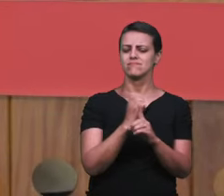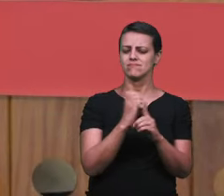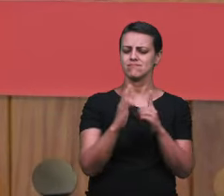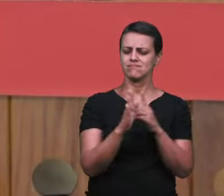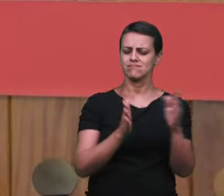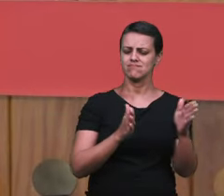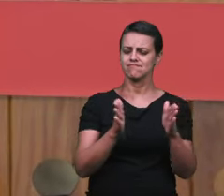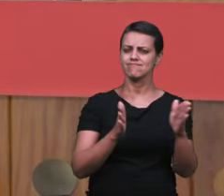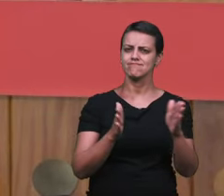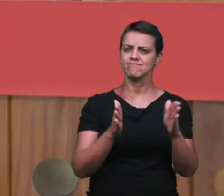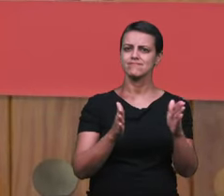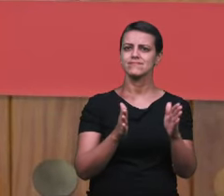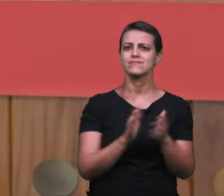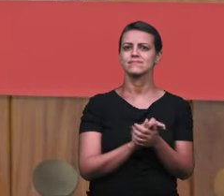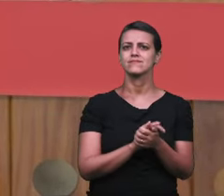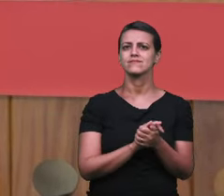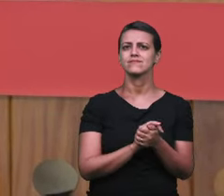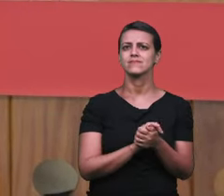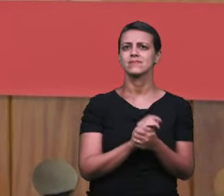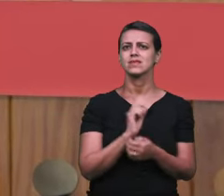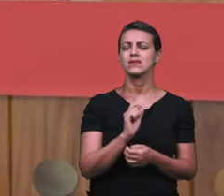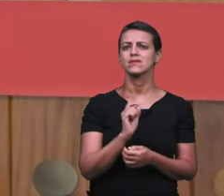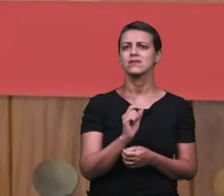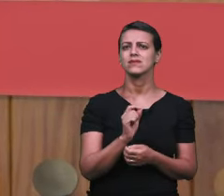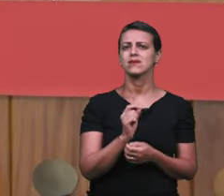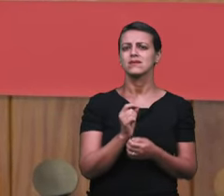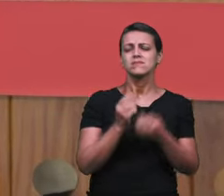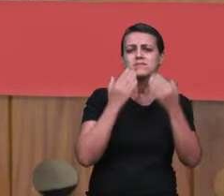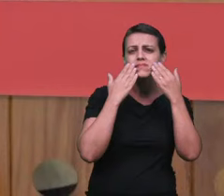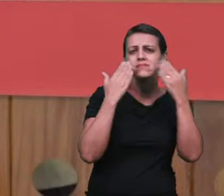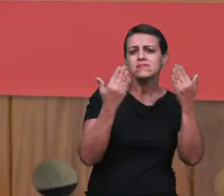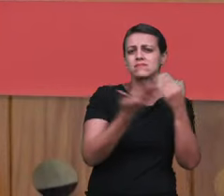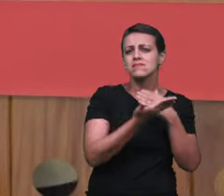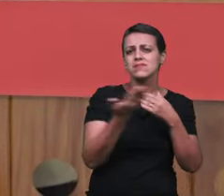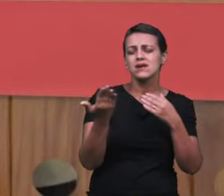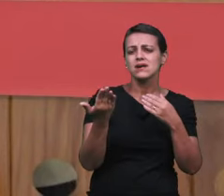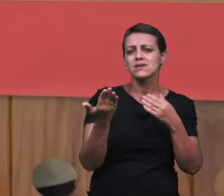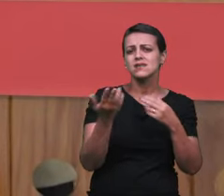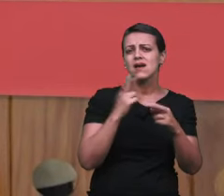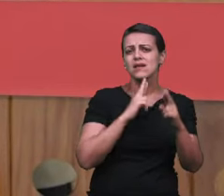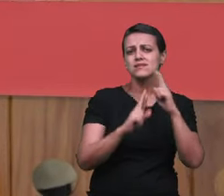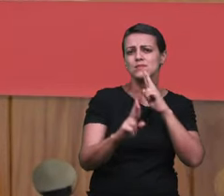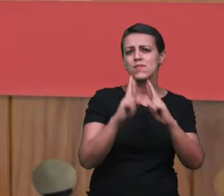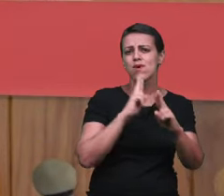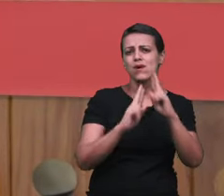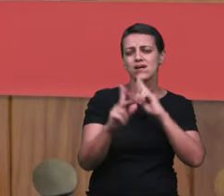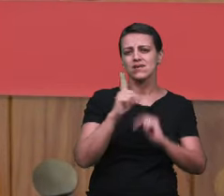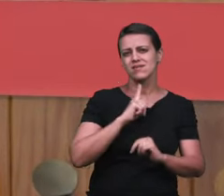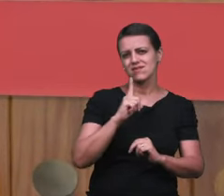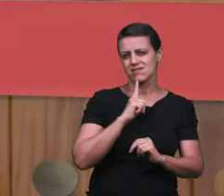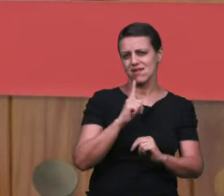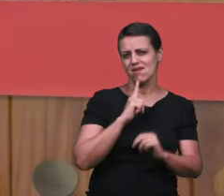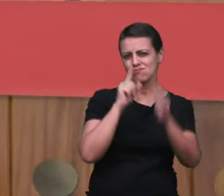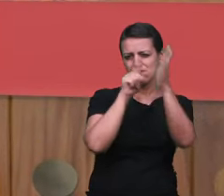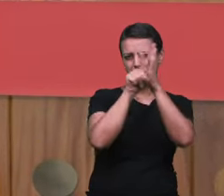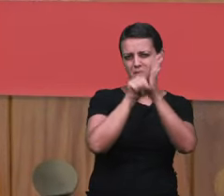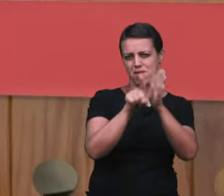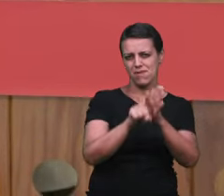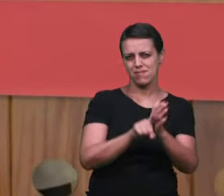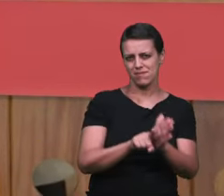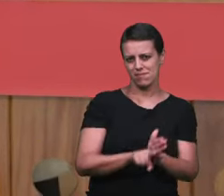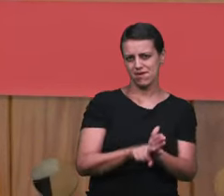consiste em nós apresentarmos aqui algumas respostas às perguntas que foram formuladas para essa Escola